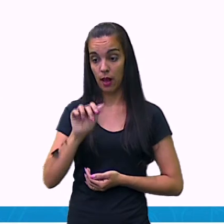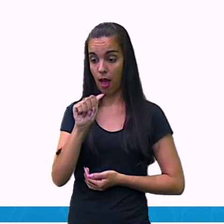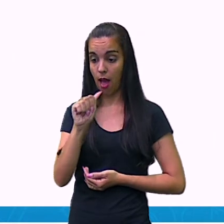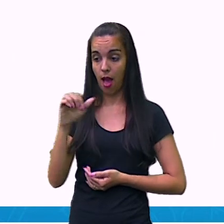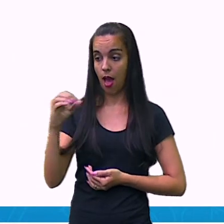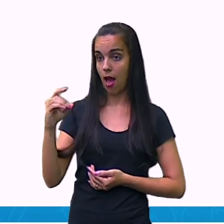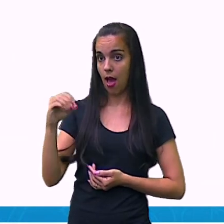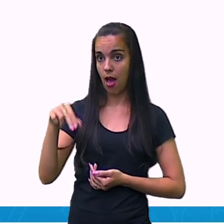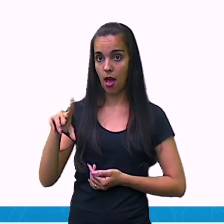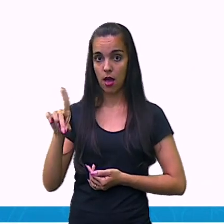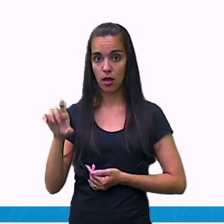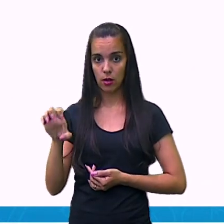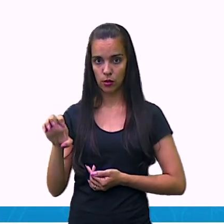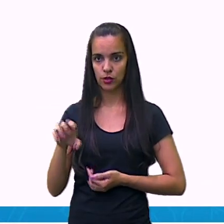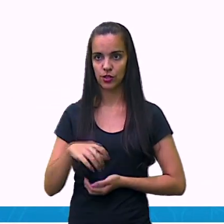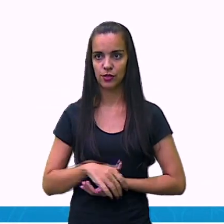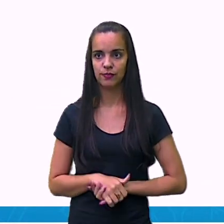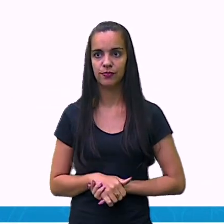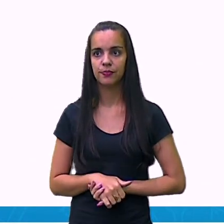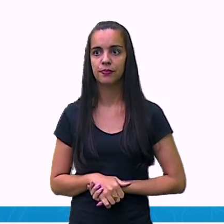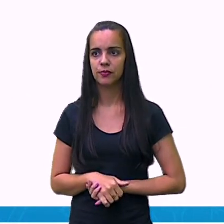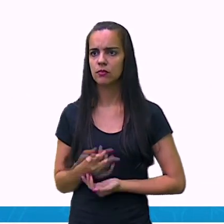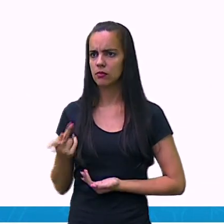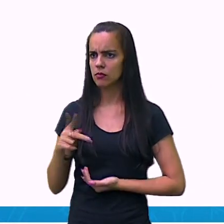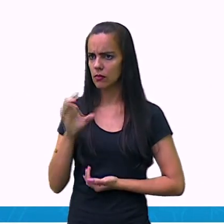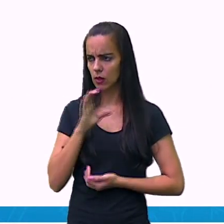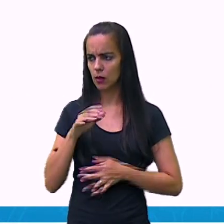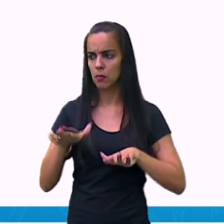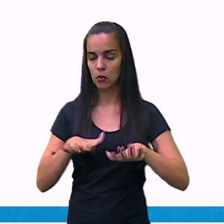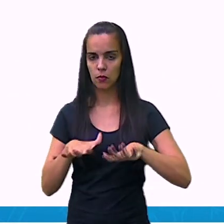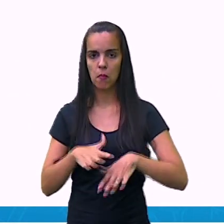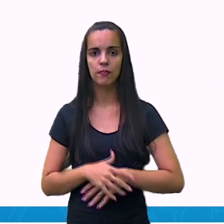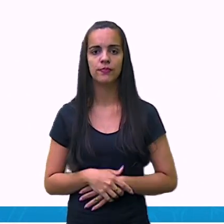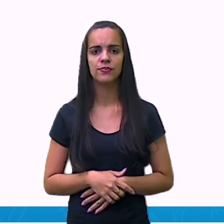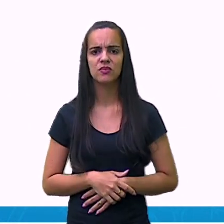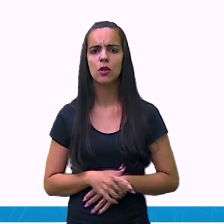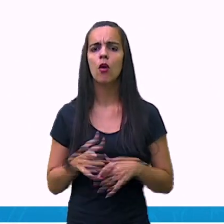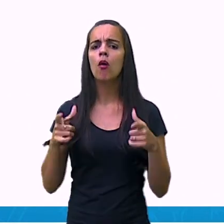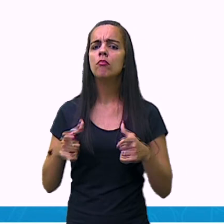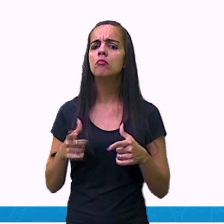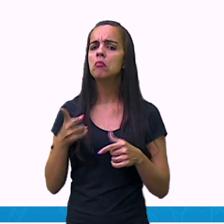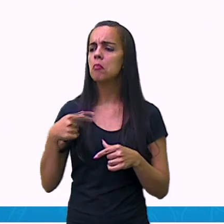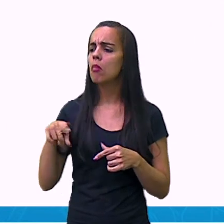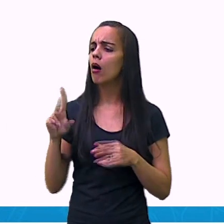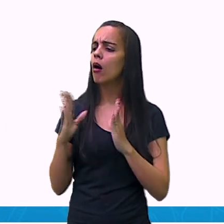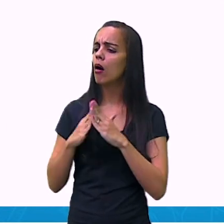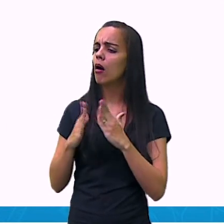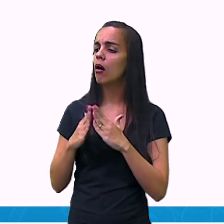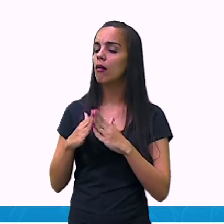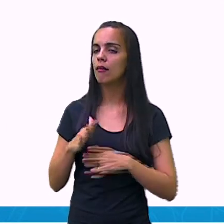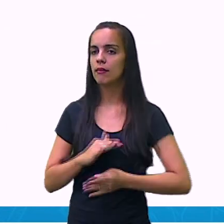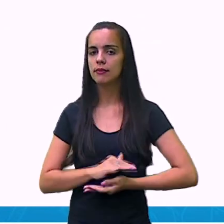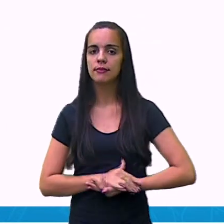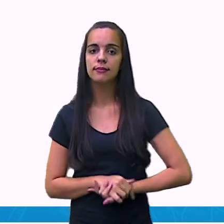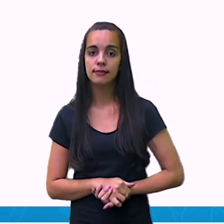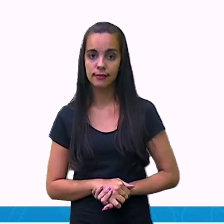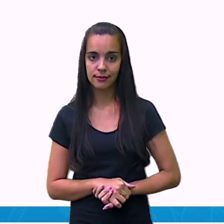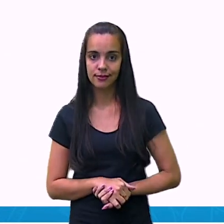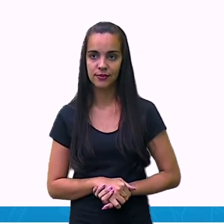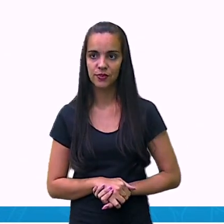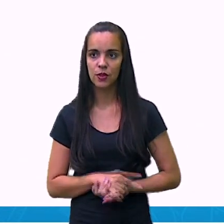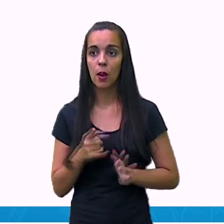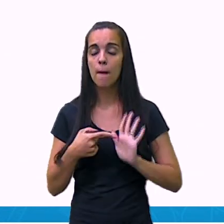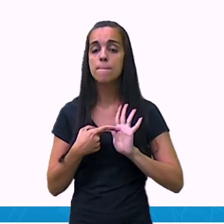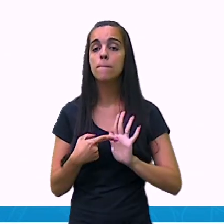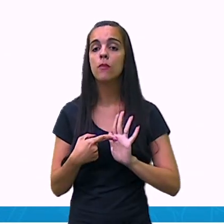Está expressando, nos dando ideia de movimento. Onde você mora? Expressa